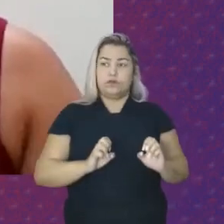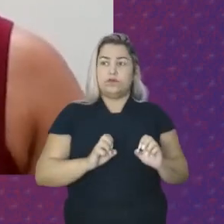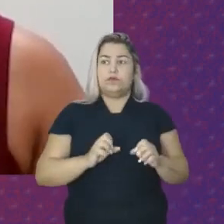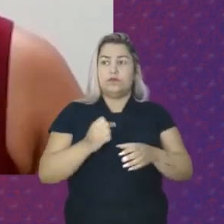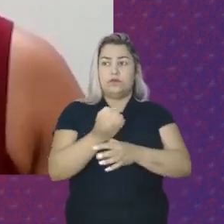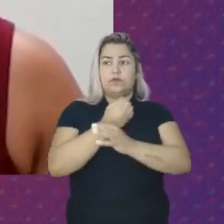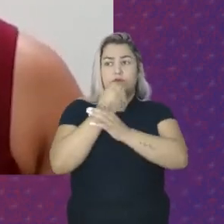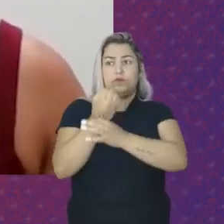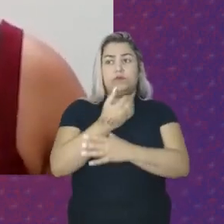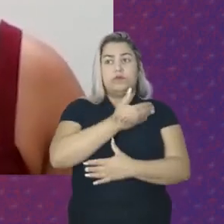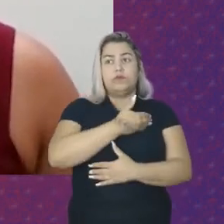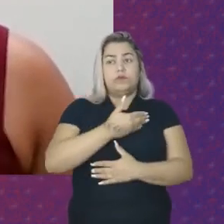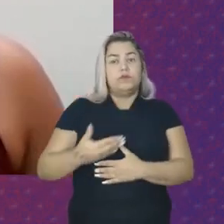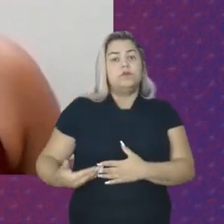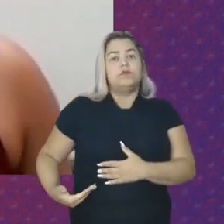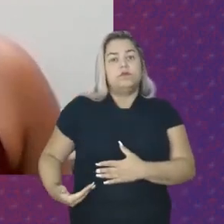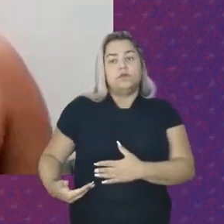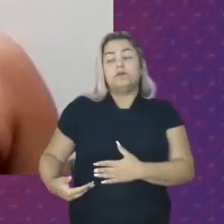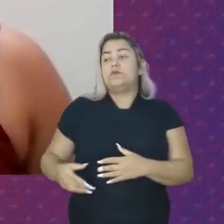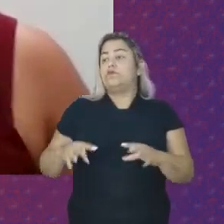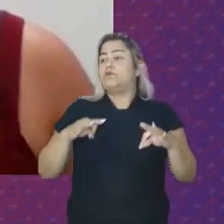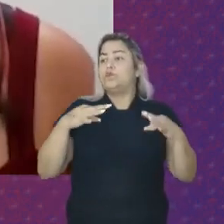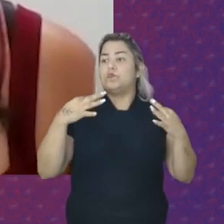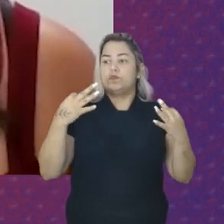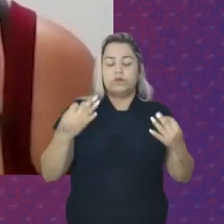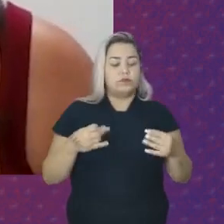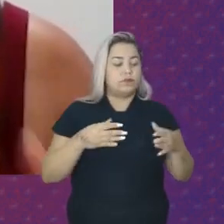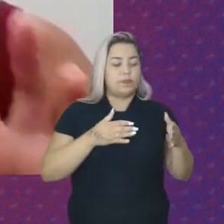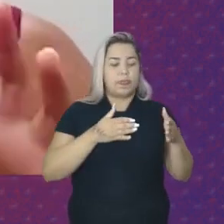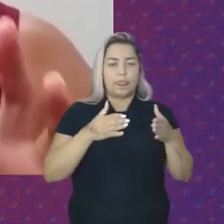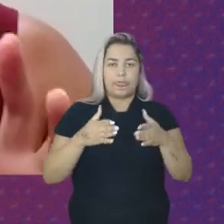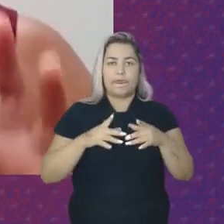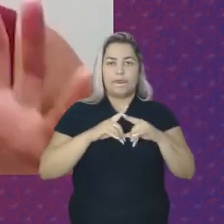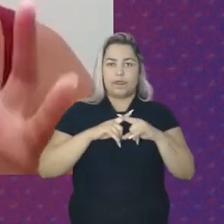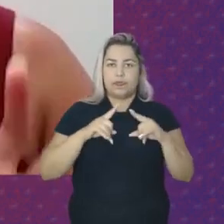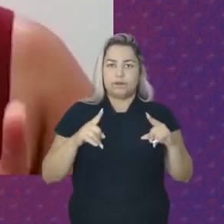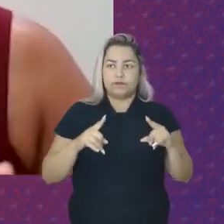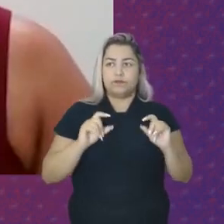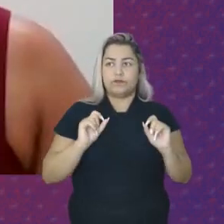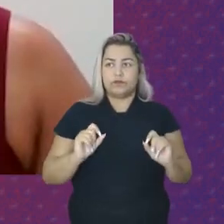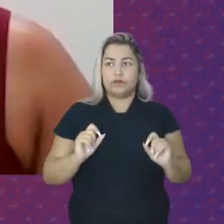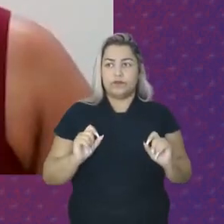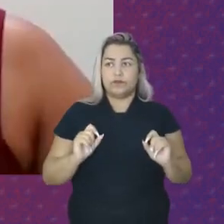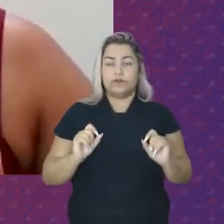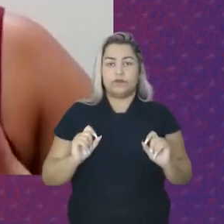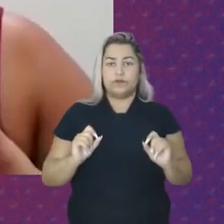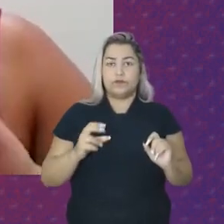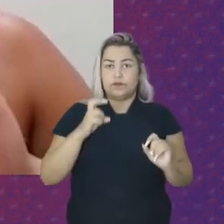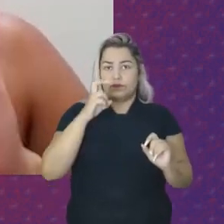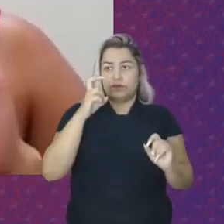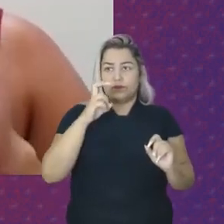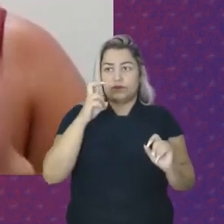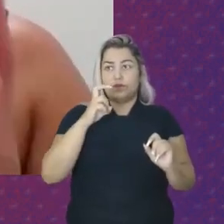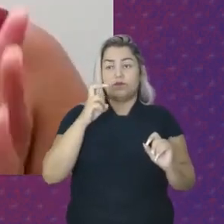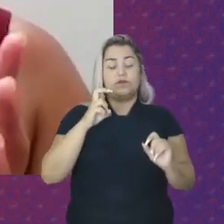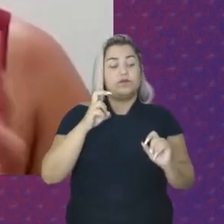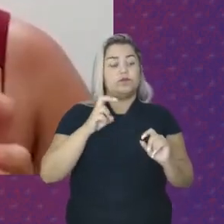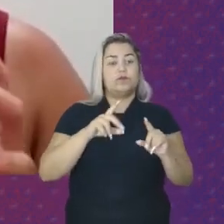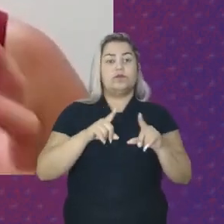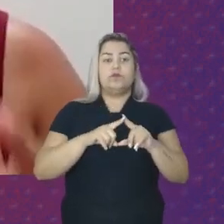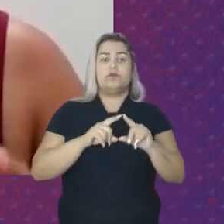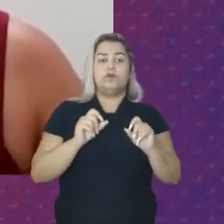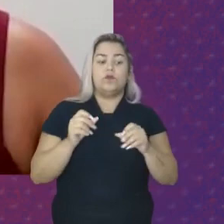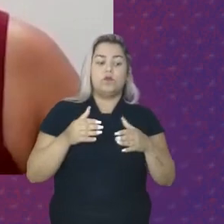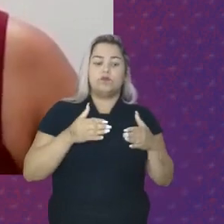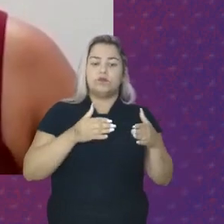pública, ele é transversal, né, a todos os outros eixos, mas a gente resolveu delimitar esses 5 para dar o norte,